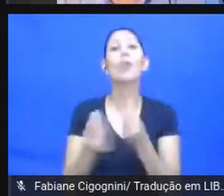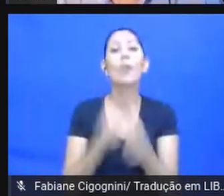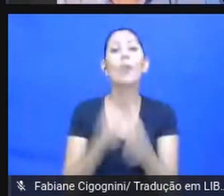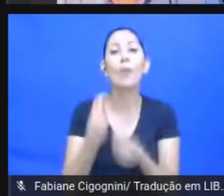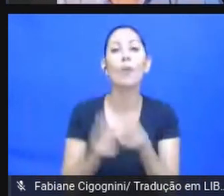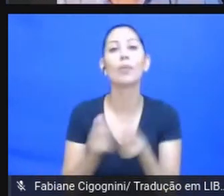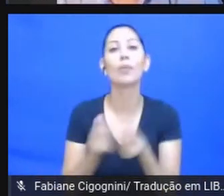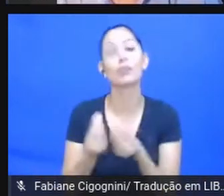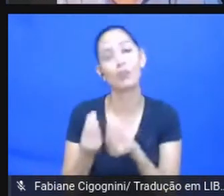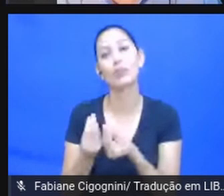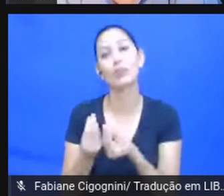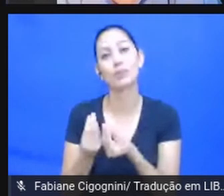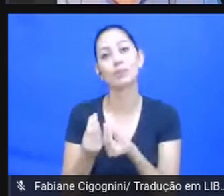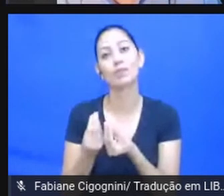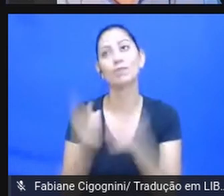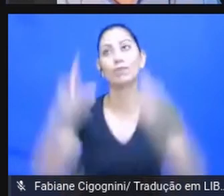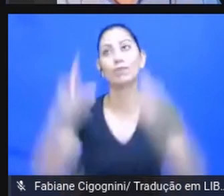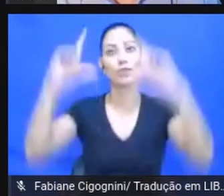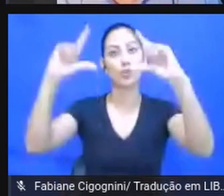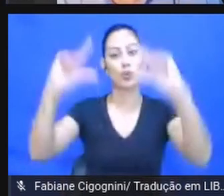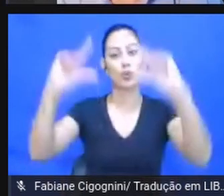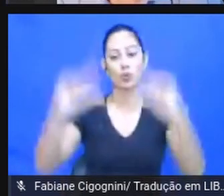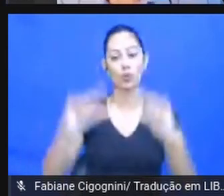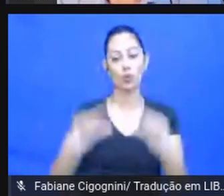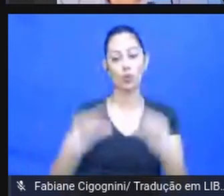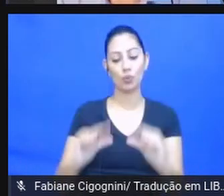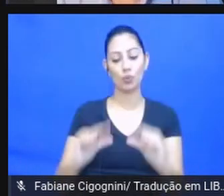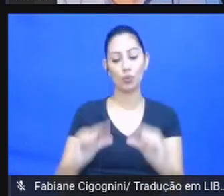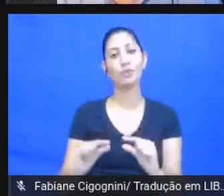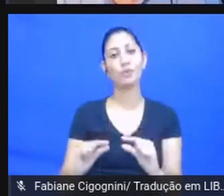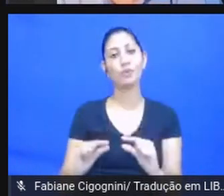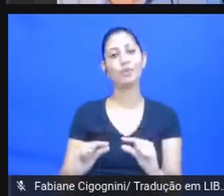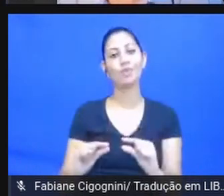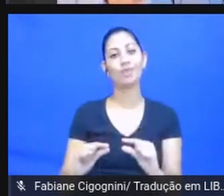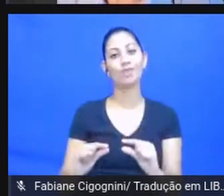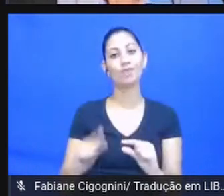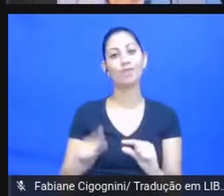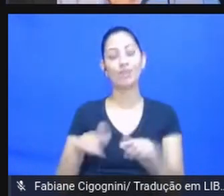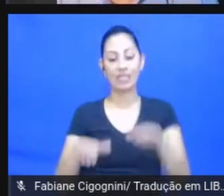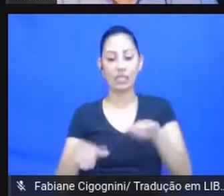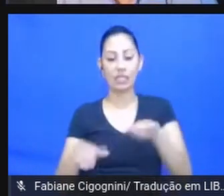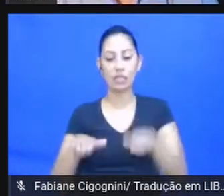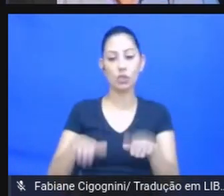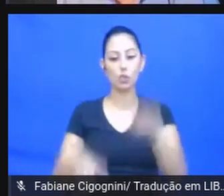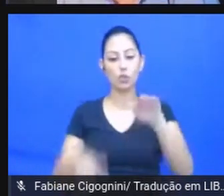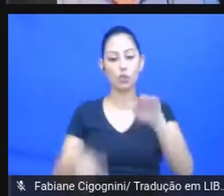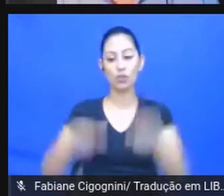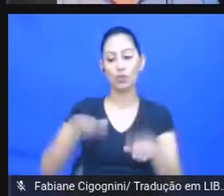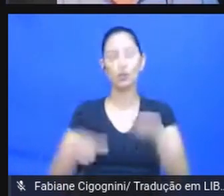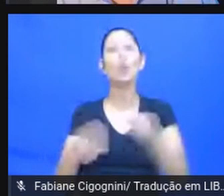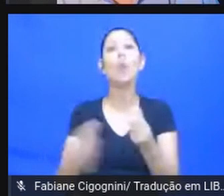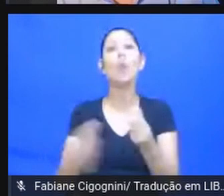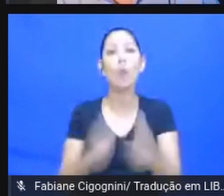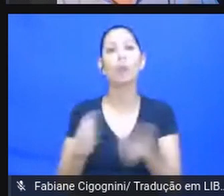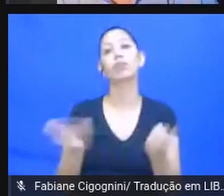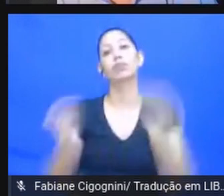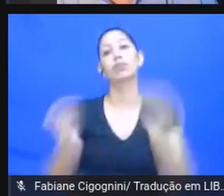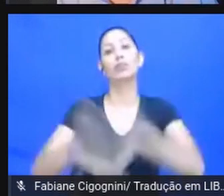diminuir essa desigualdade em períodos de recessão que virá e